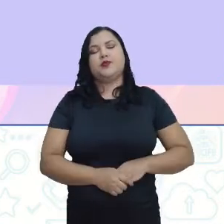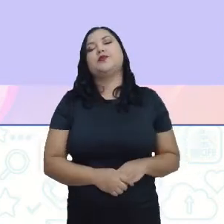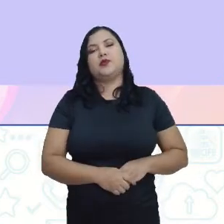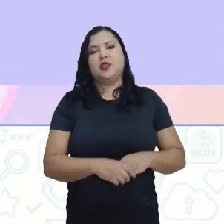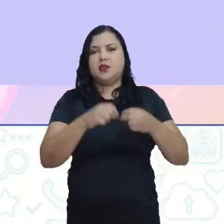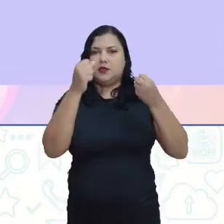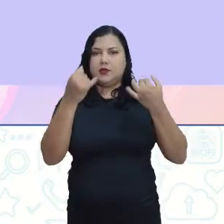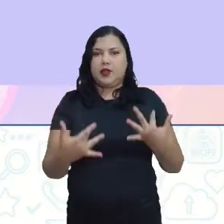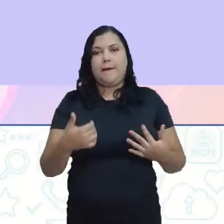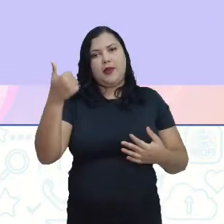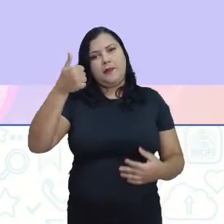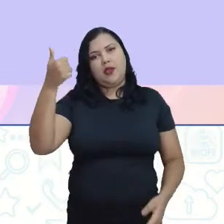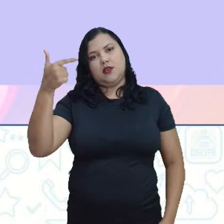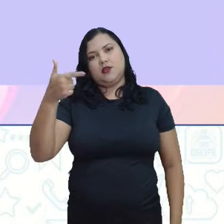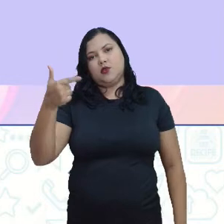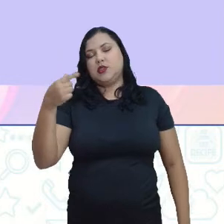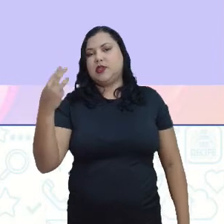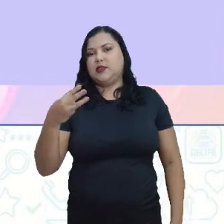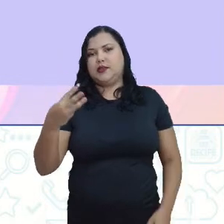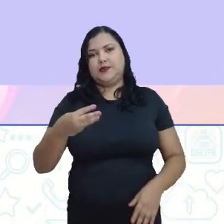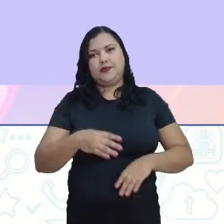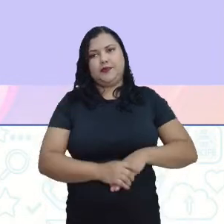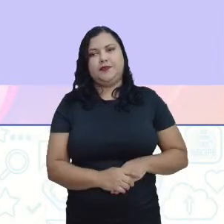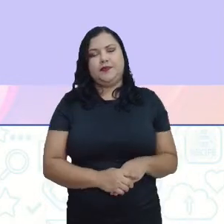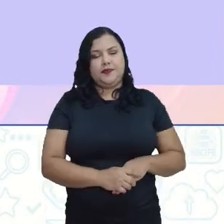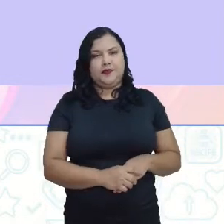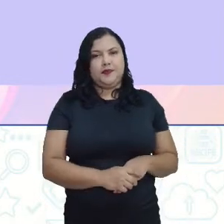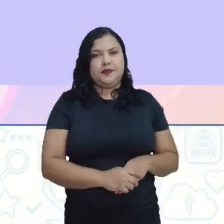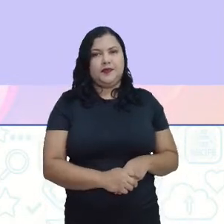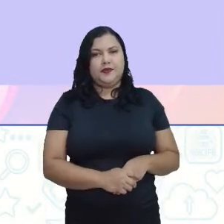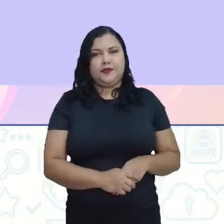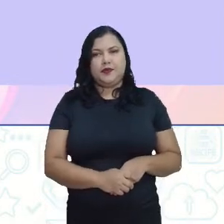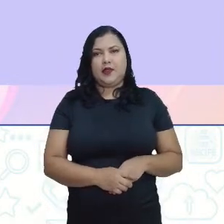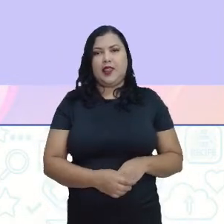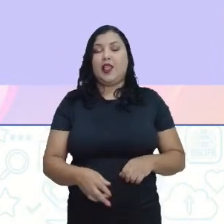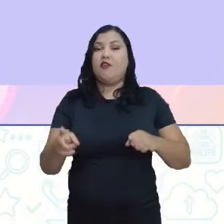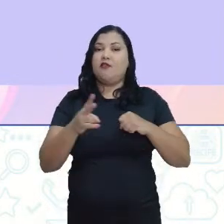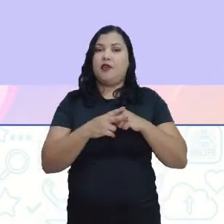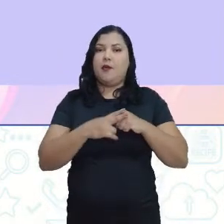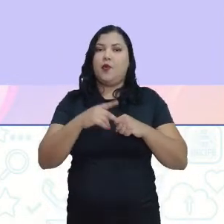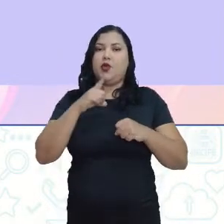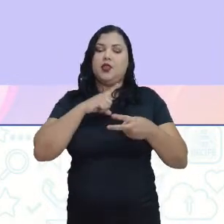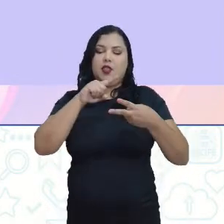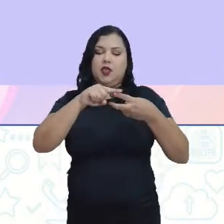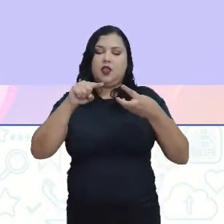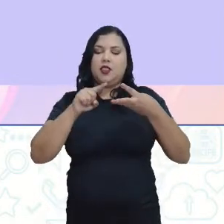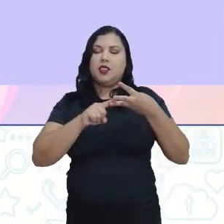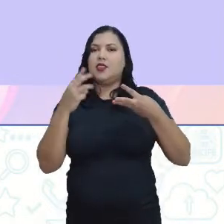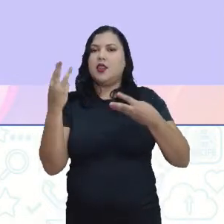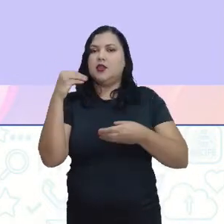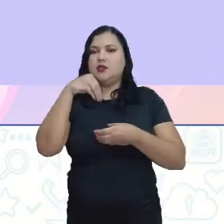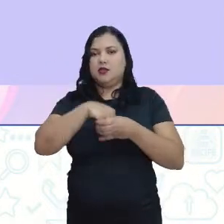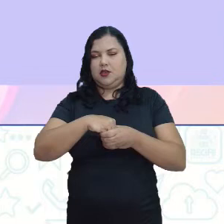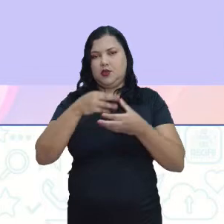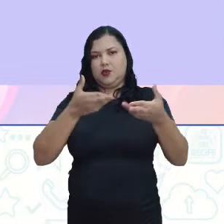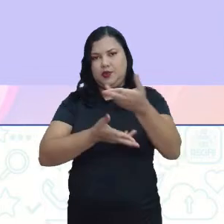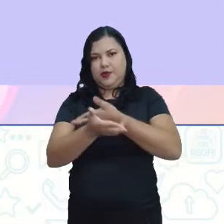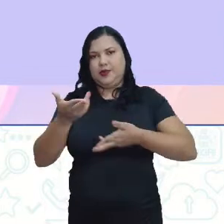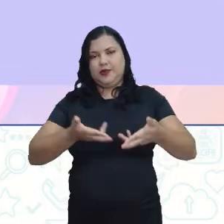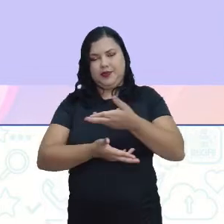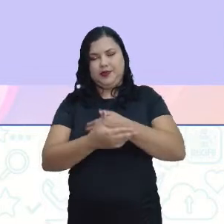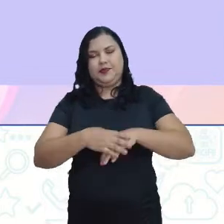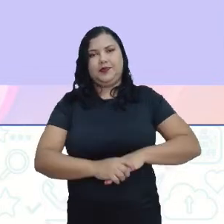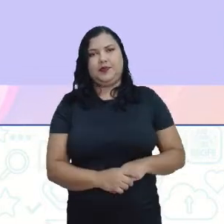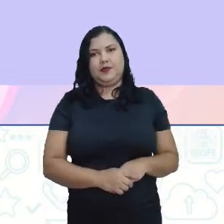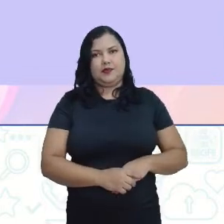né? A primeira pessoa, a segunda pessoa e a terceira pessoa. E o verbo possui 3 pessoas que se relacionam com a pessoa